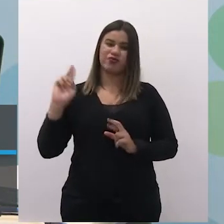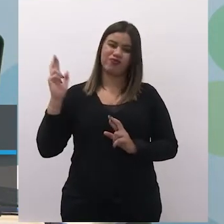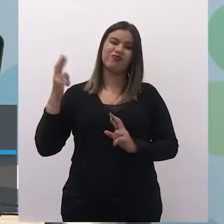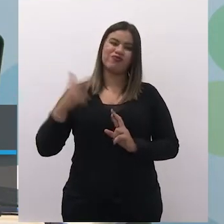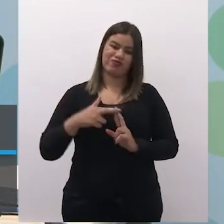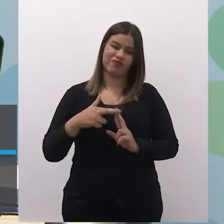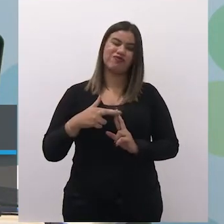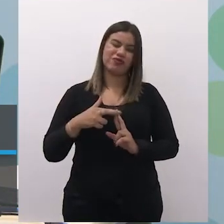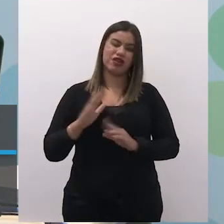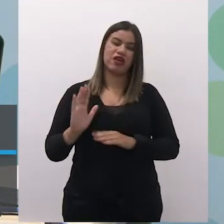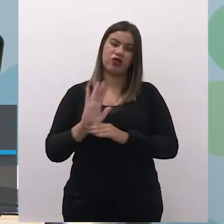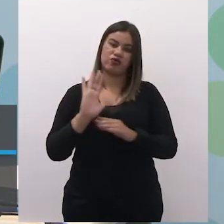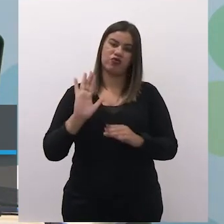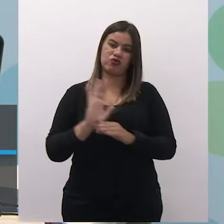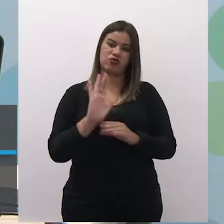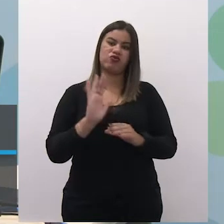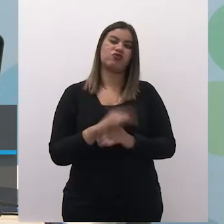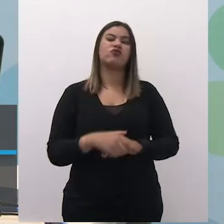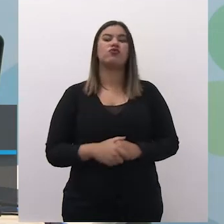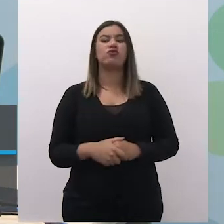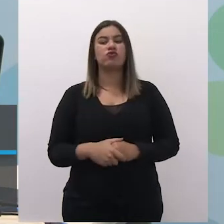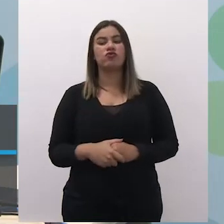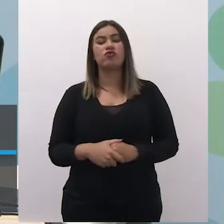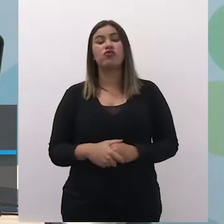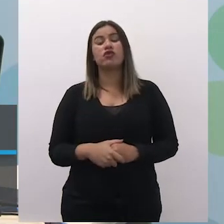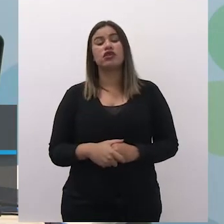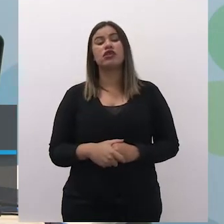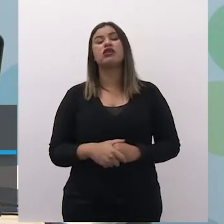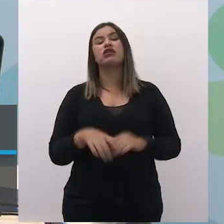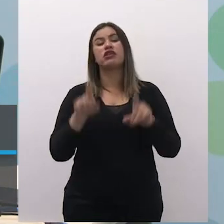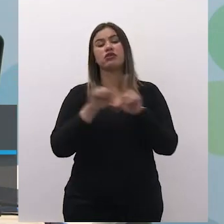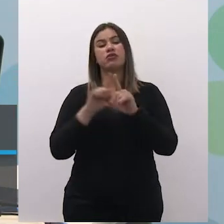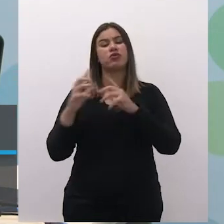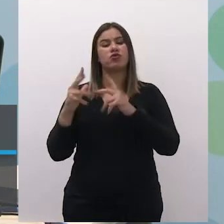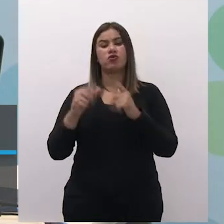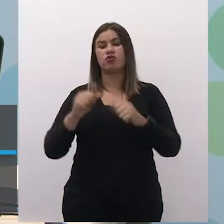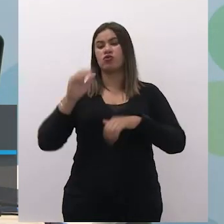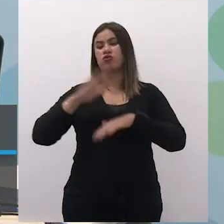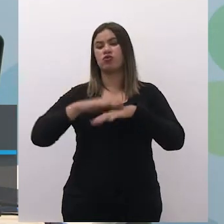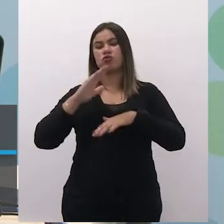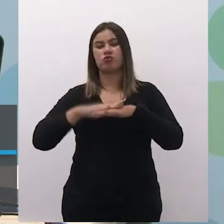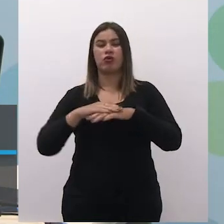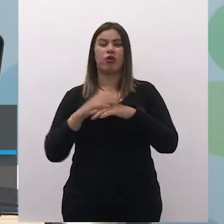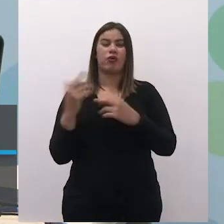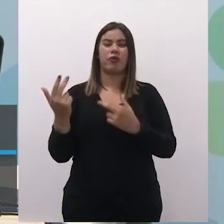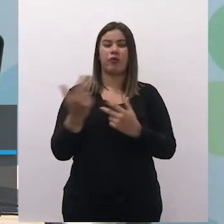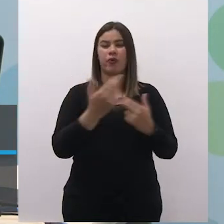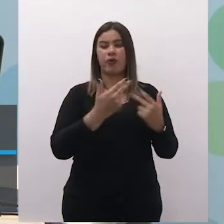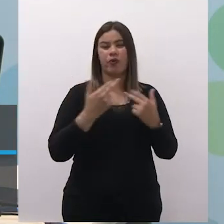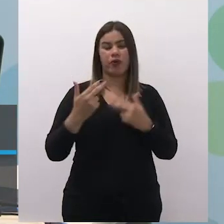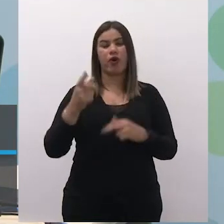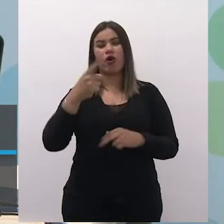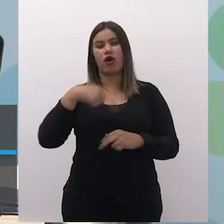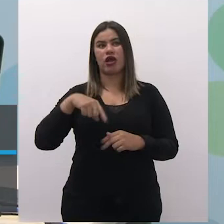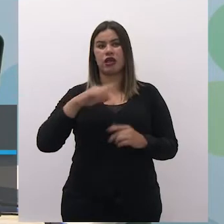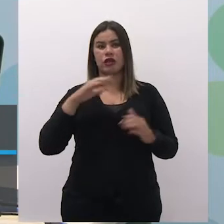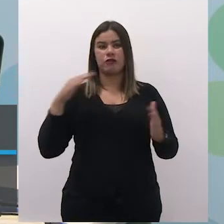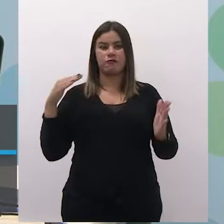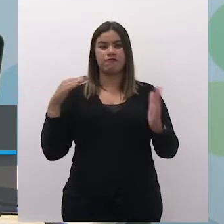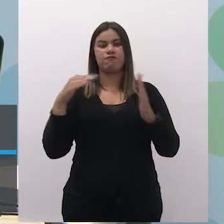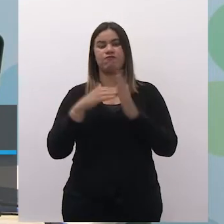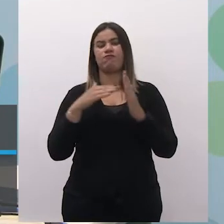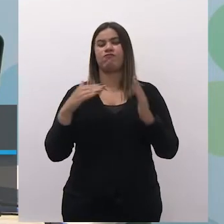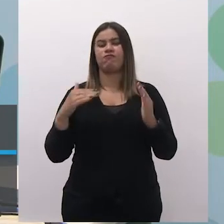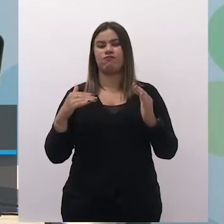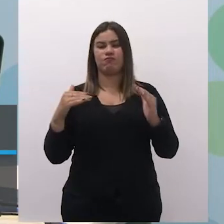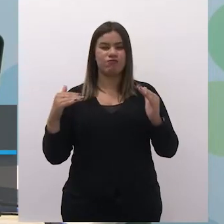referencial. E esse conflito também, né? Em tudo que a gente se espelha, que a gente é muito parecido, a gente também bate de frente, né? A gente